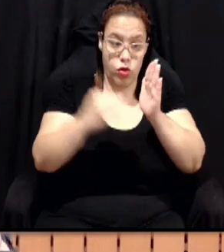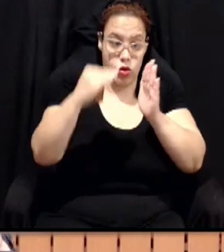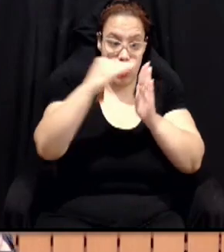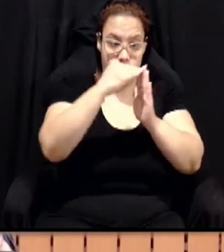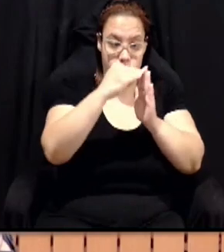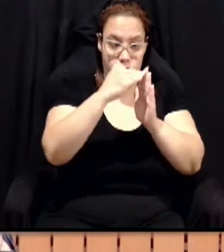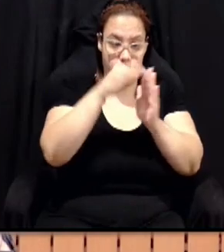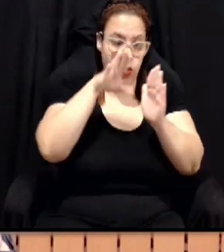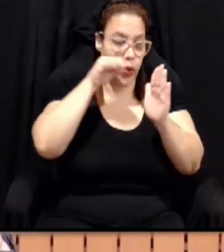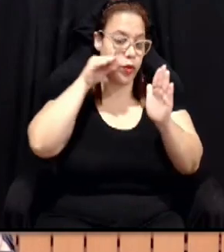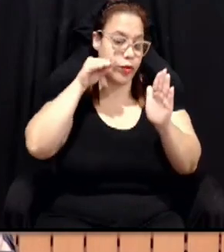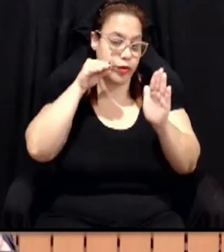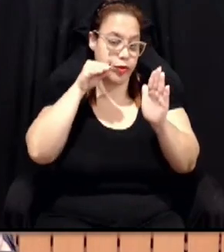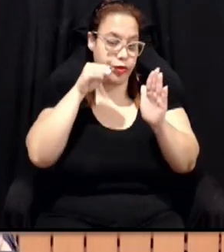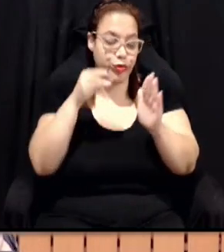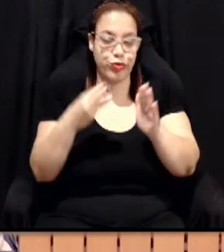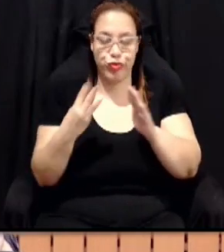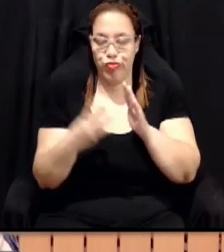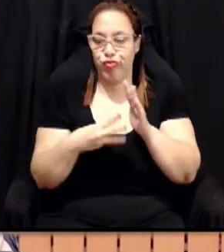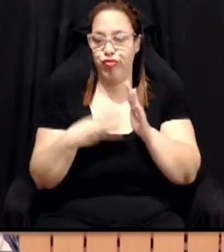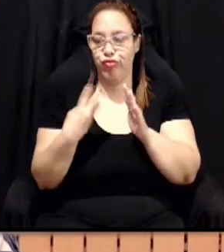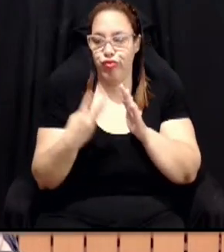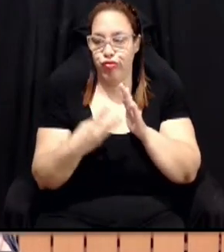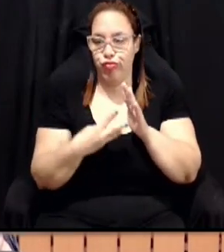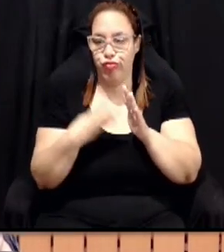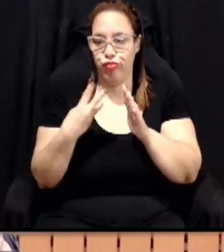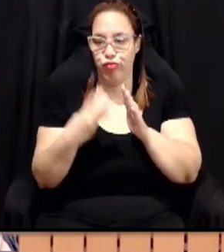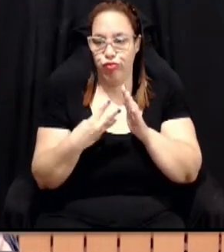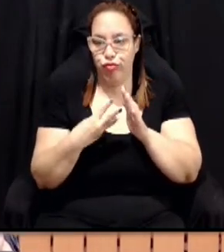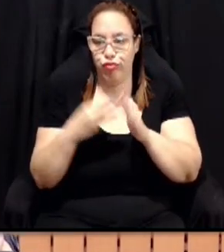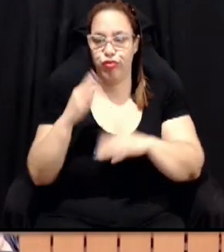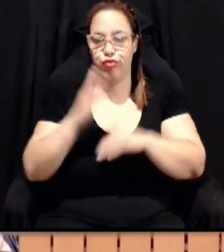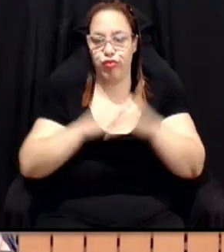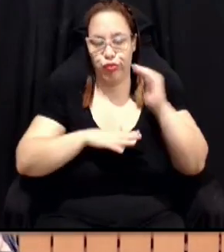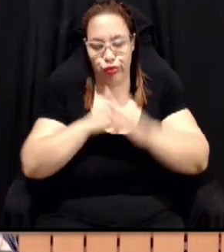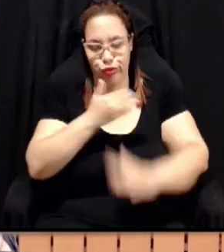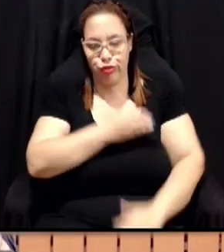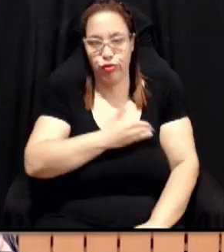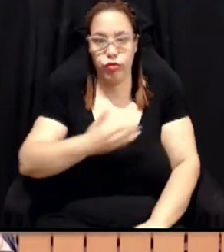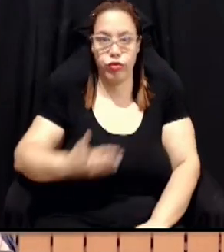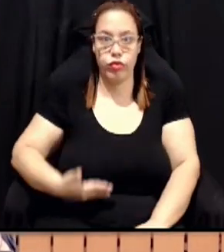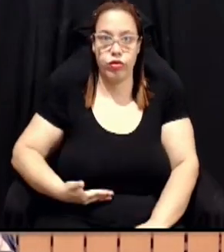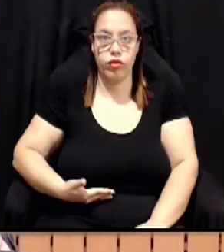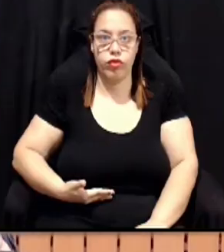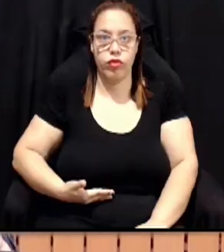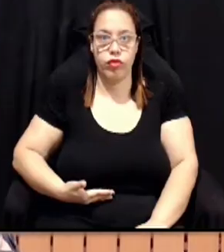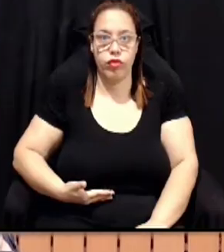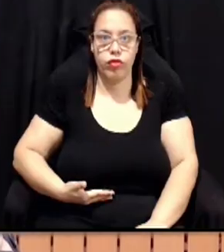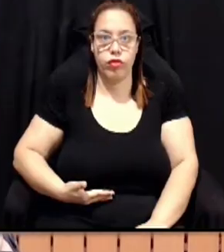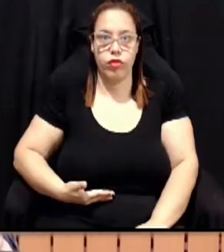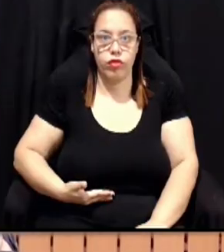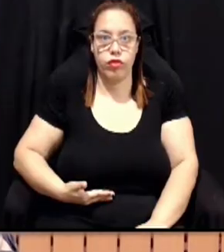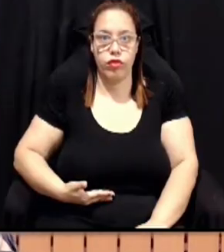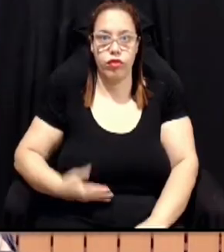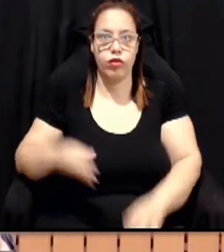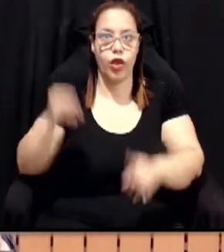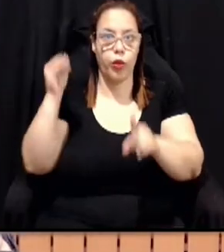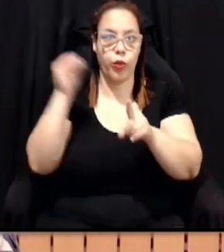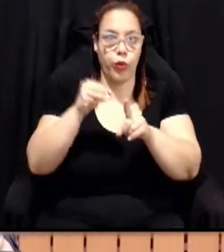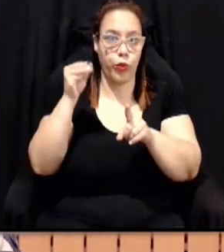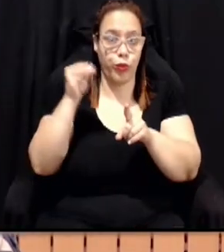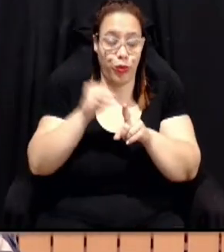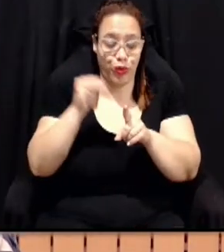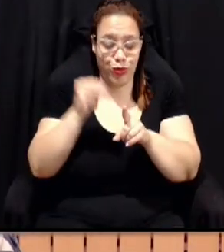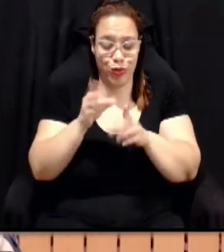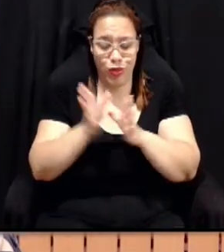quer dizer terceirização, isso quer dizer serviço público que é oferecido com muita precariedade para a população, seja na saúde,